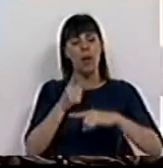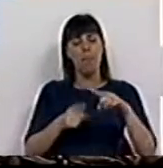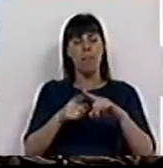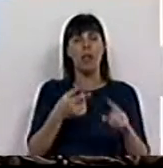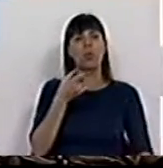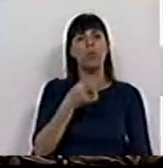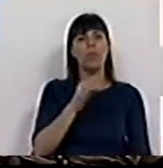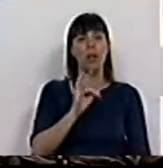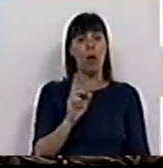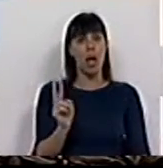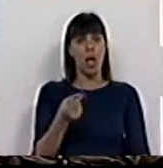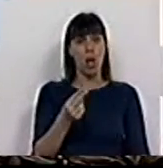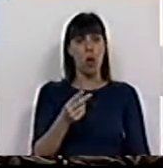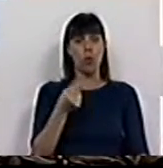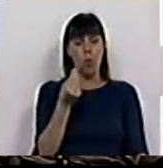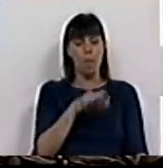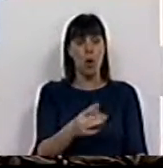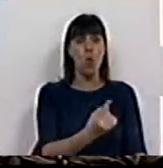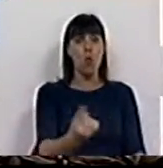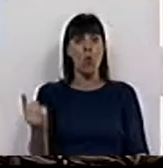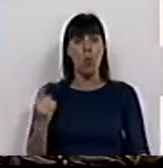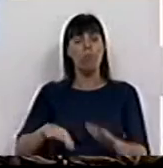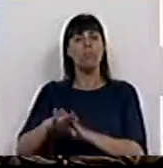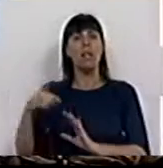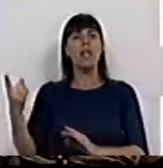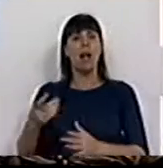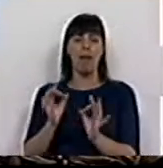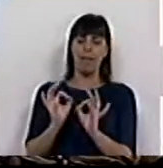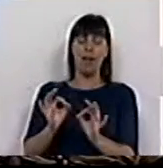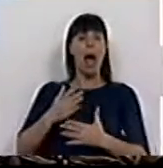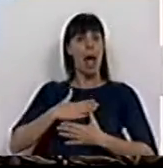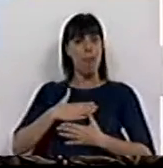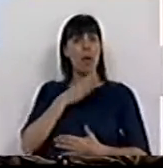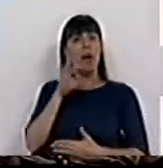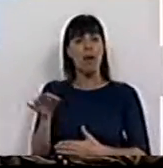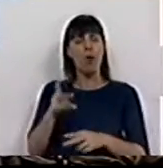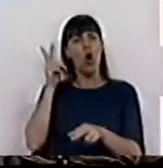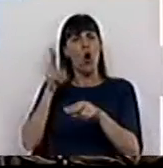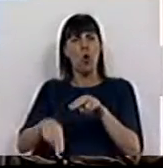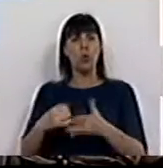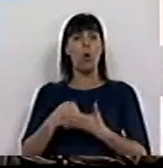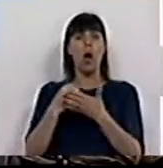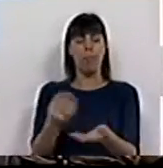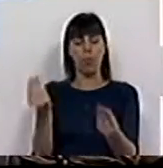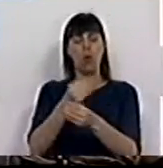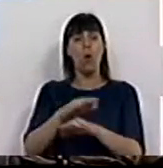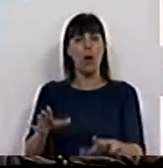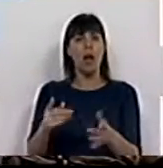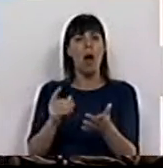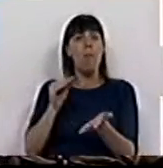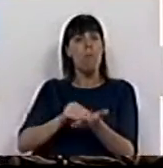médio de 94 euros para cada menor, a direita amiga das famílias cortou o apoio às crianças